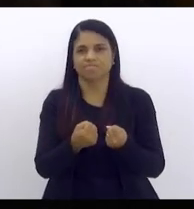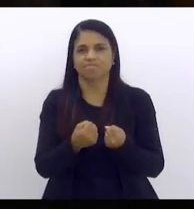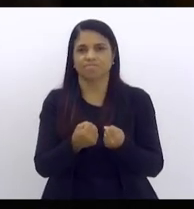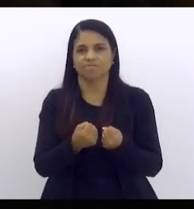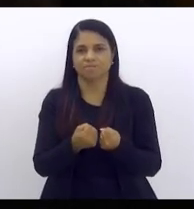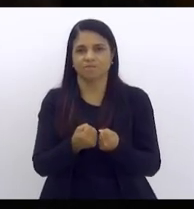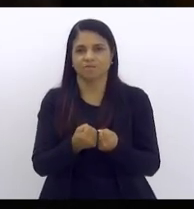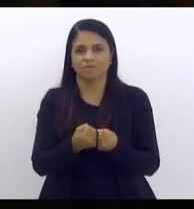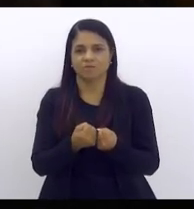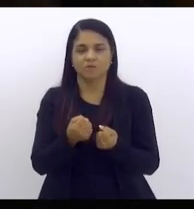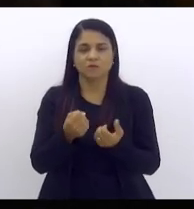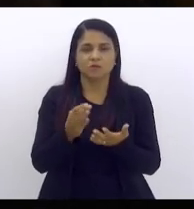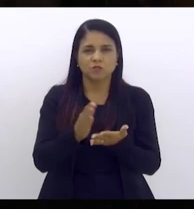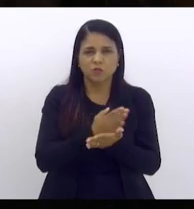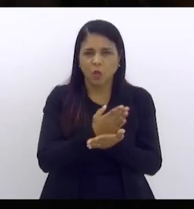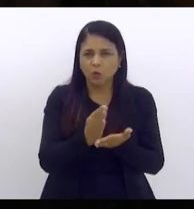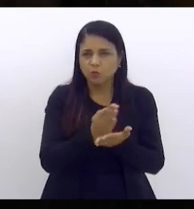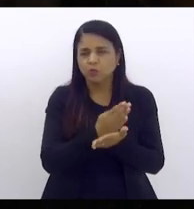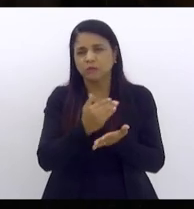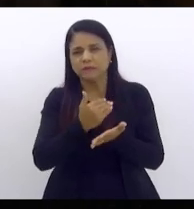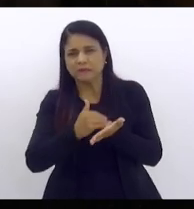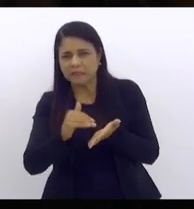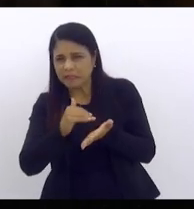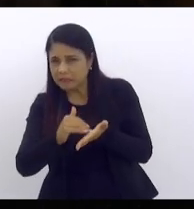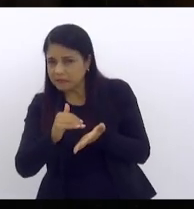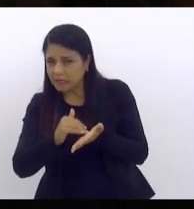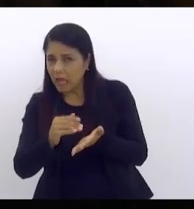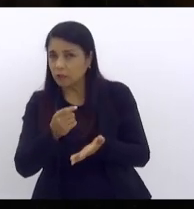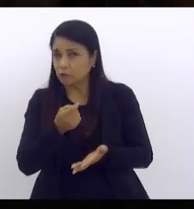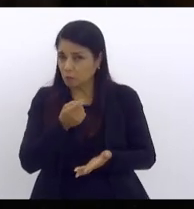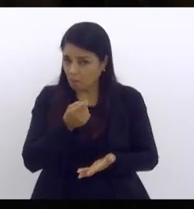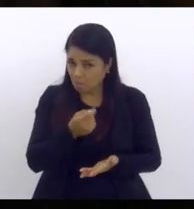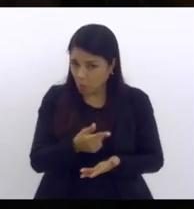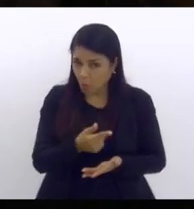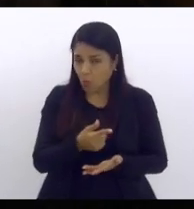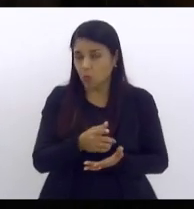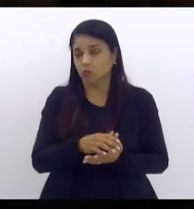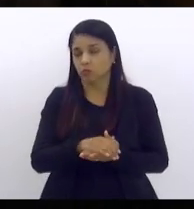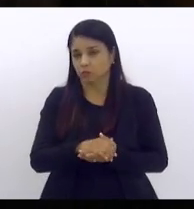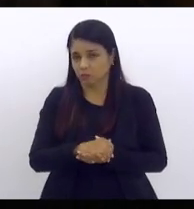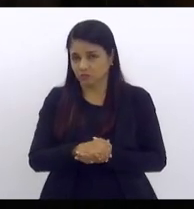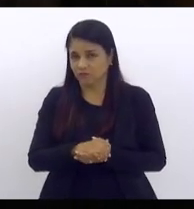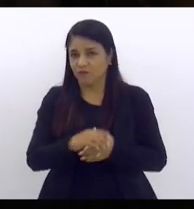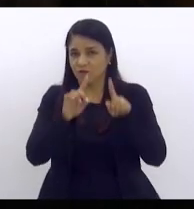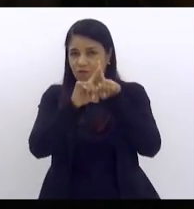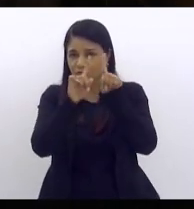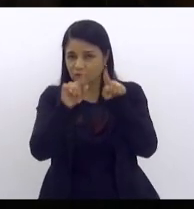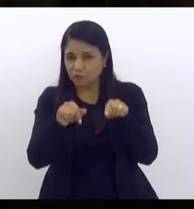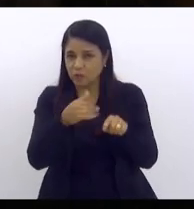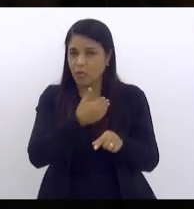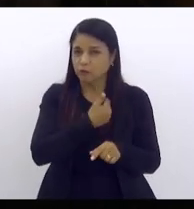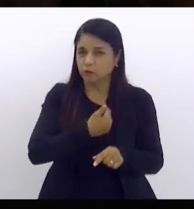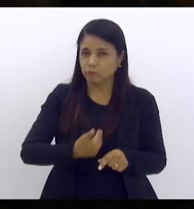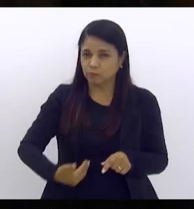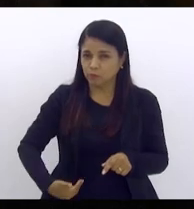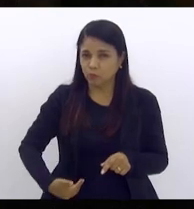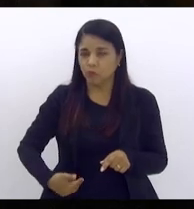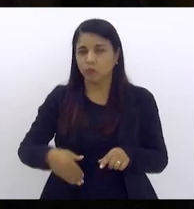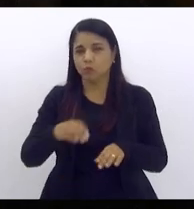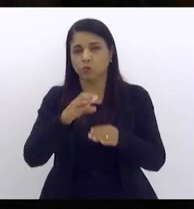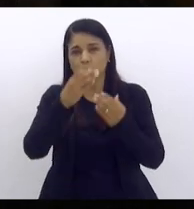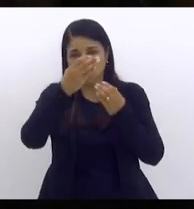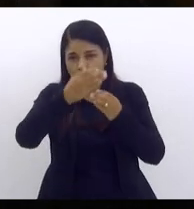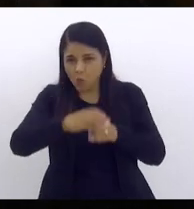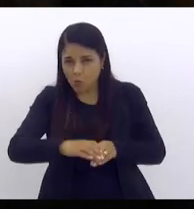de alguns secretários, poucos, abnegados, dos funcionários públicos,